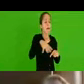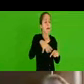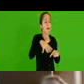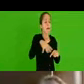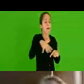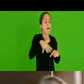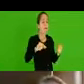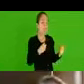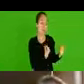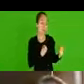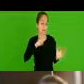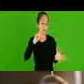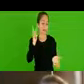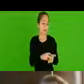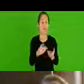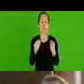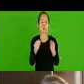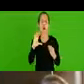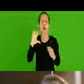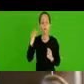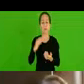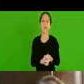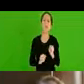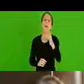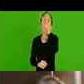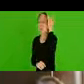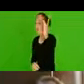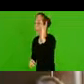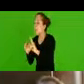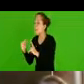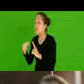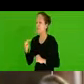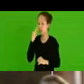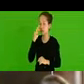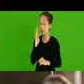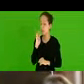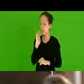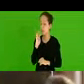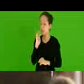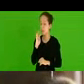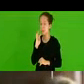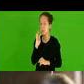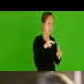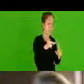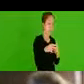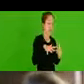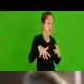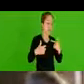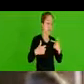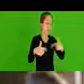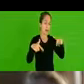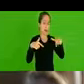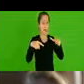exemplo, quem é de uma perspectiva marxiana, ah, eu vou utilizar a categoria trabalho em Marx, mas não define o que é